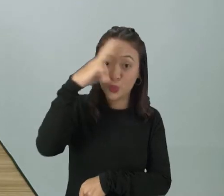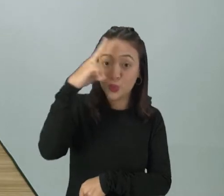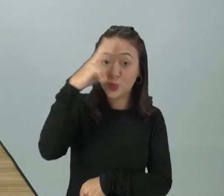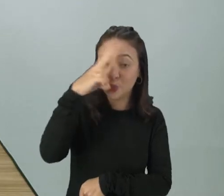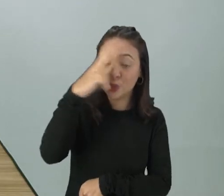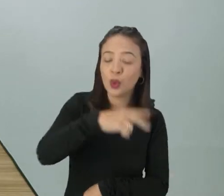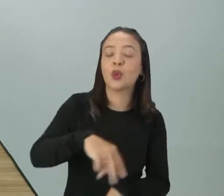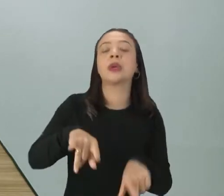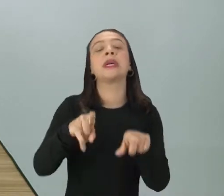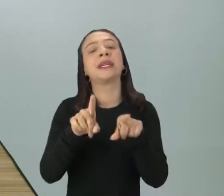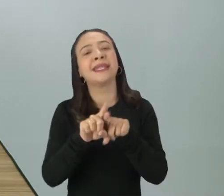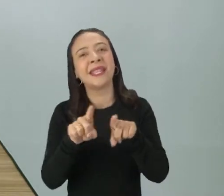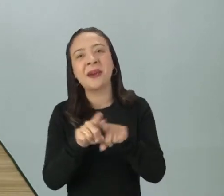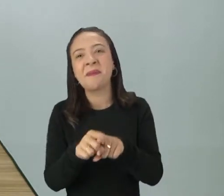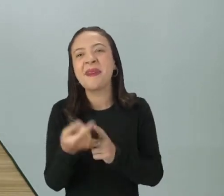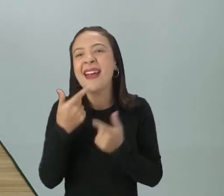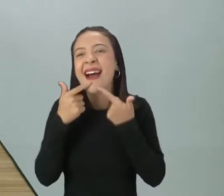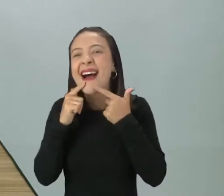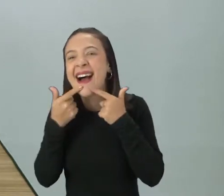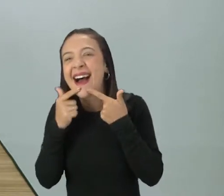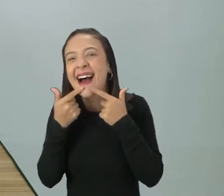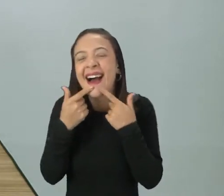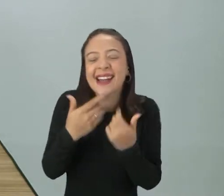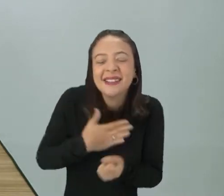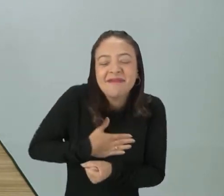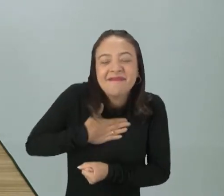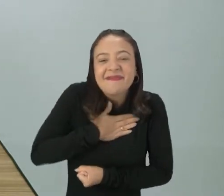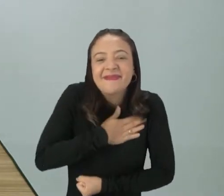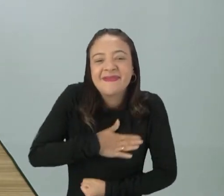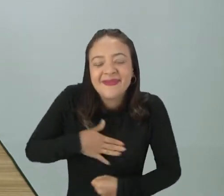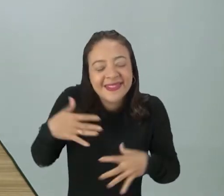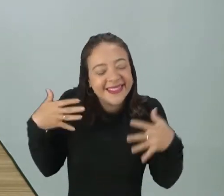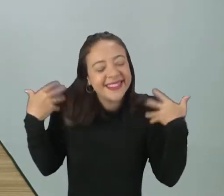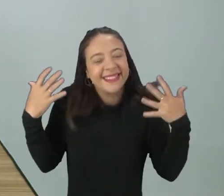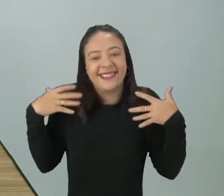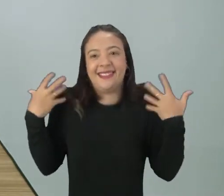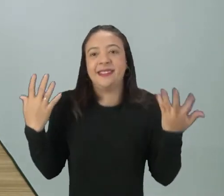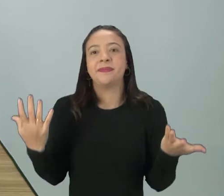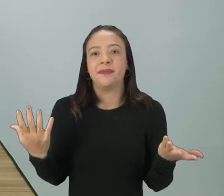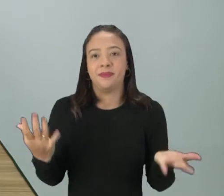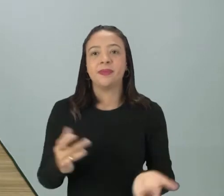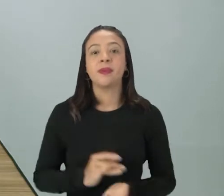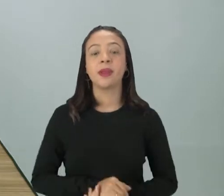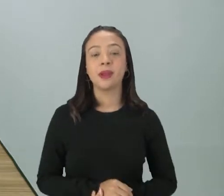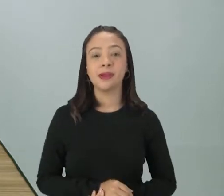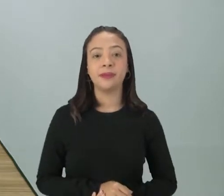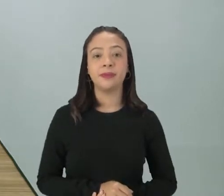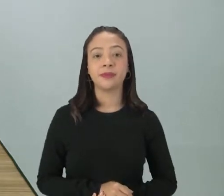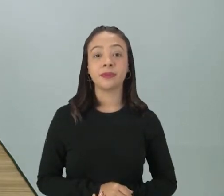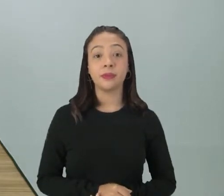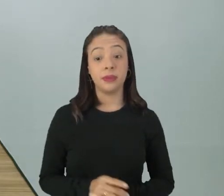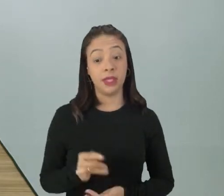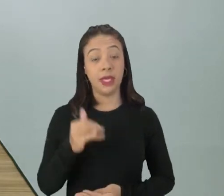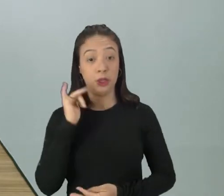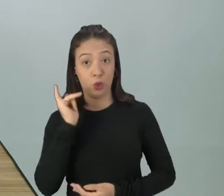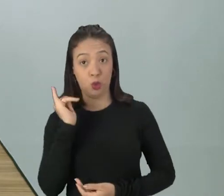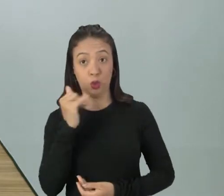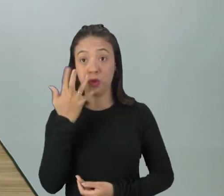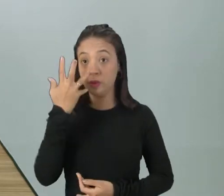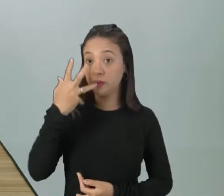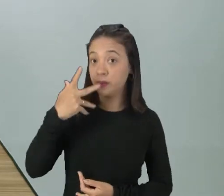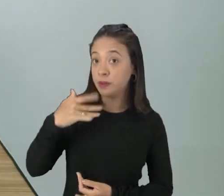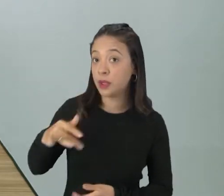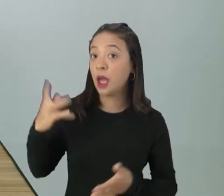para que a gente se divirta, isso mesmo. Geralmente, esses contos infantis, eles acontecem